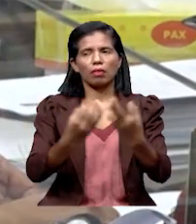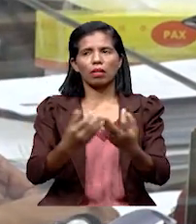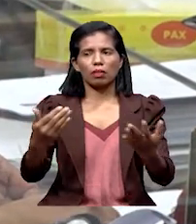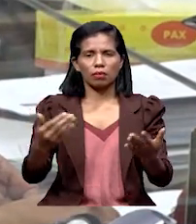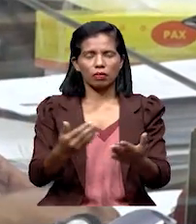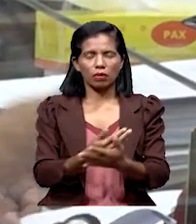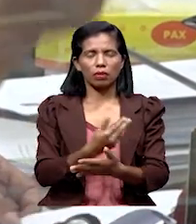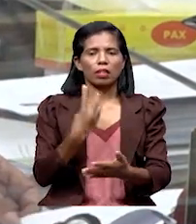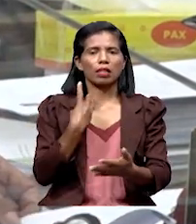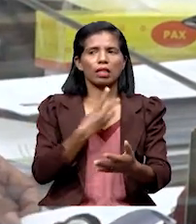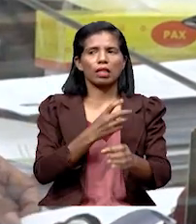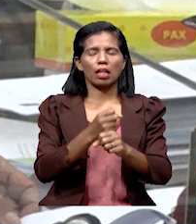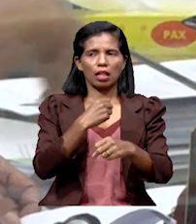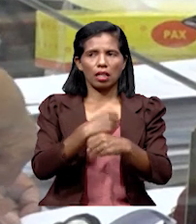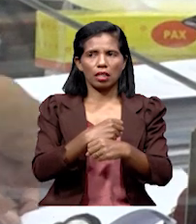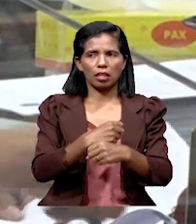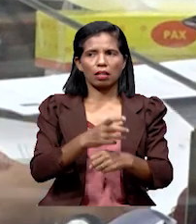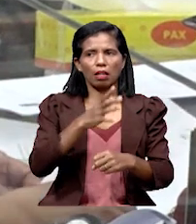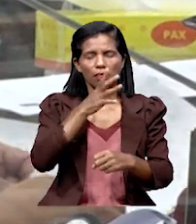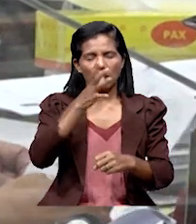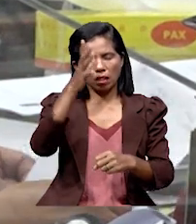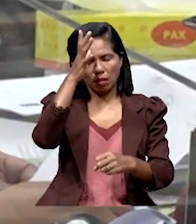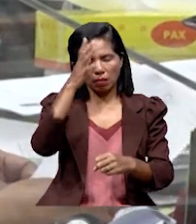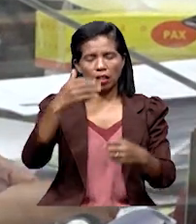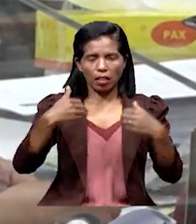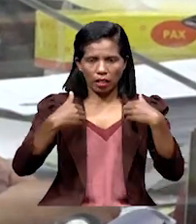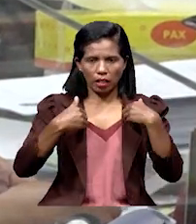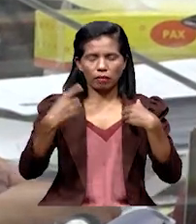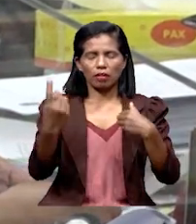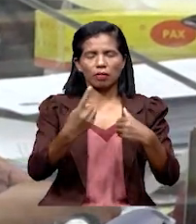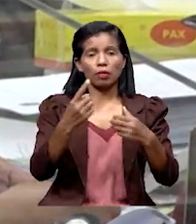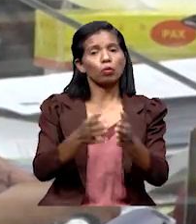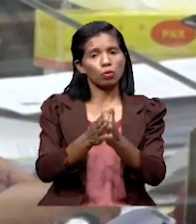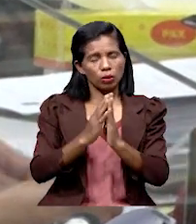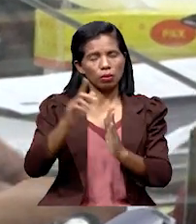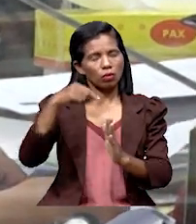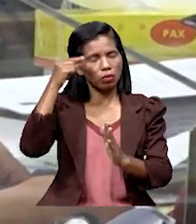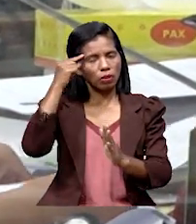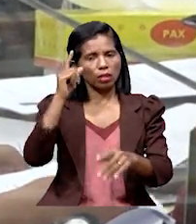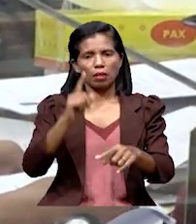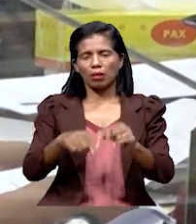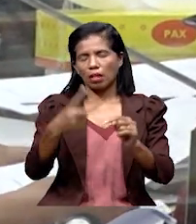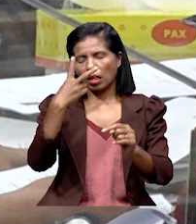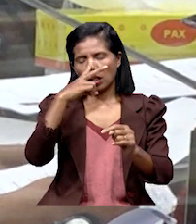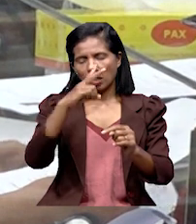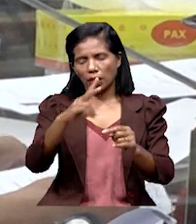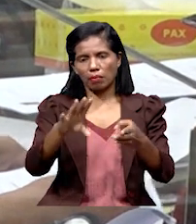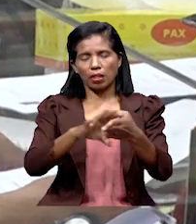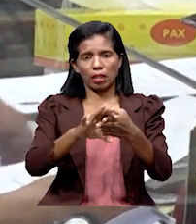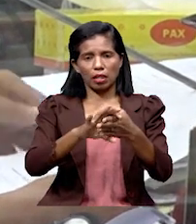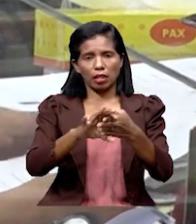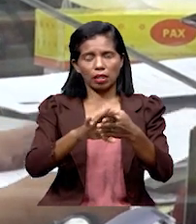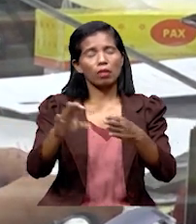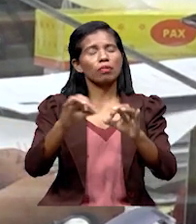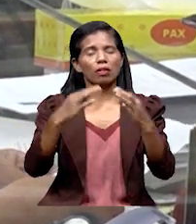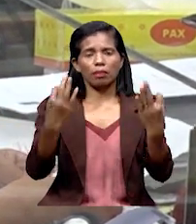tiona. Mai be ia ina aman si ia na fati ne be husu ba governo la be le haredit ba ficha familia